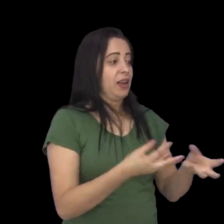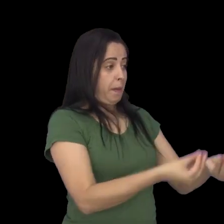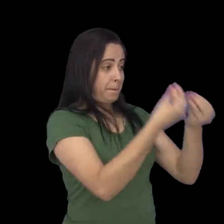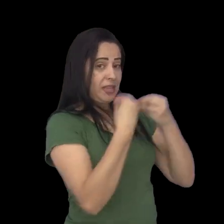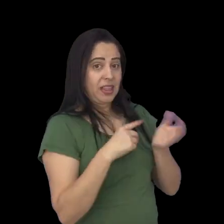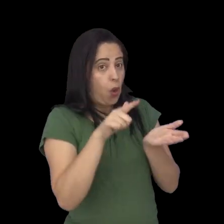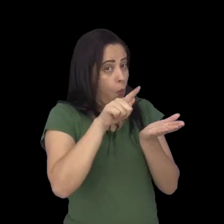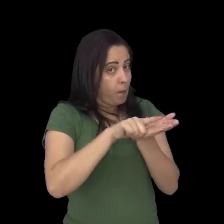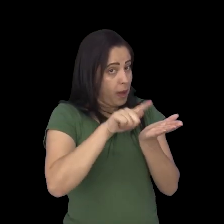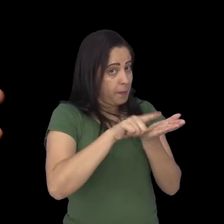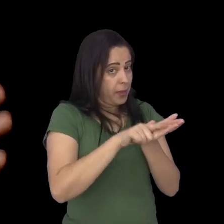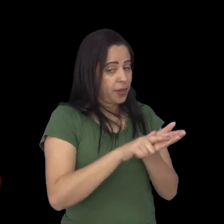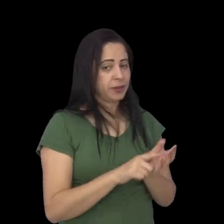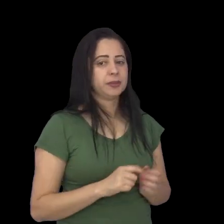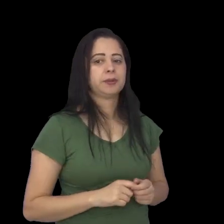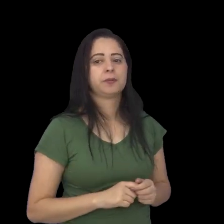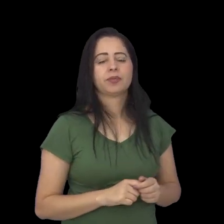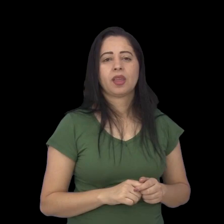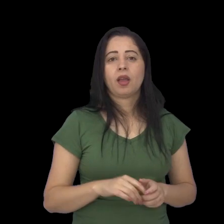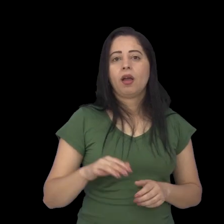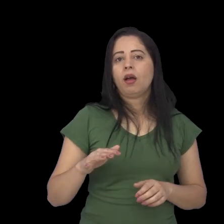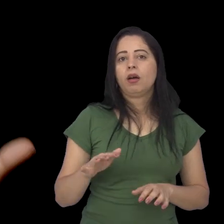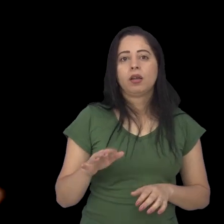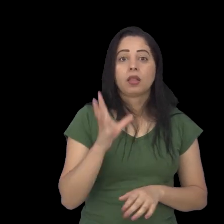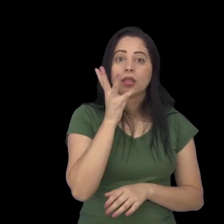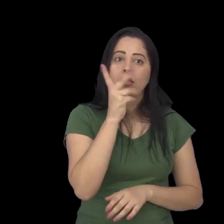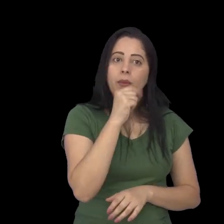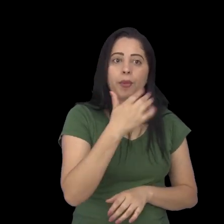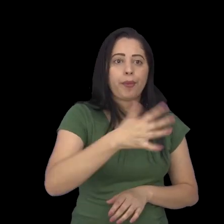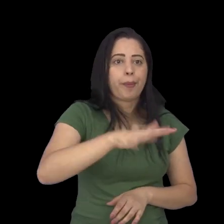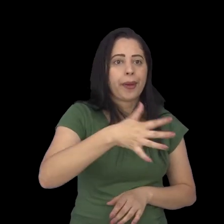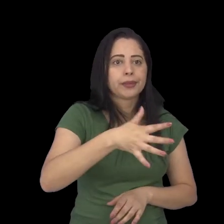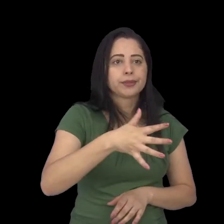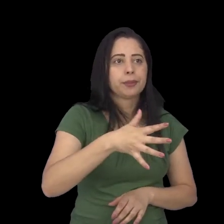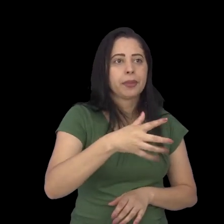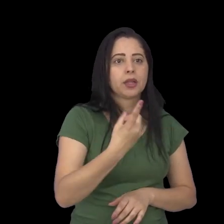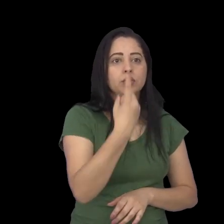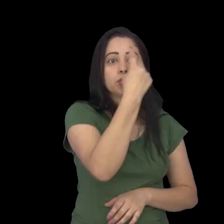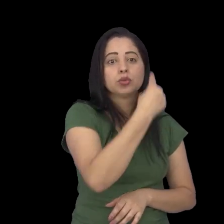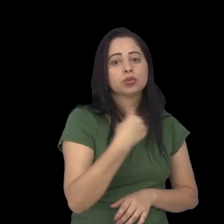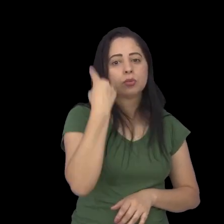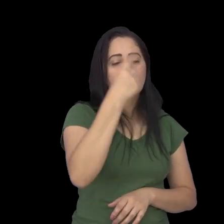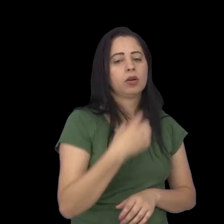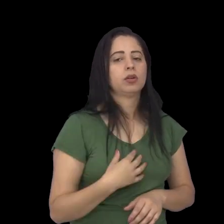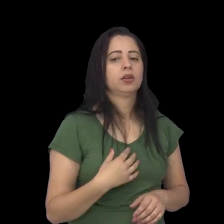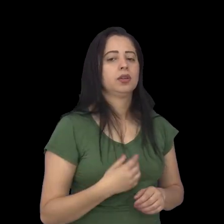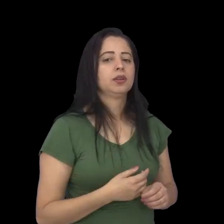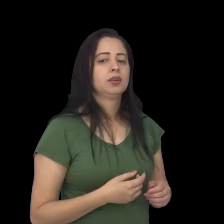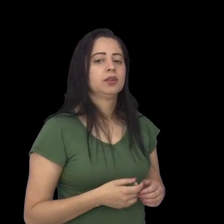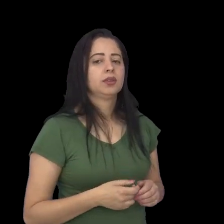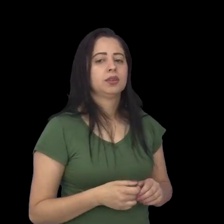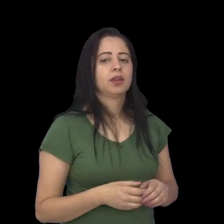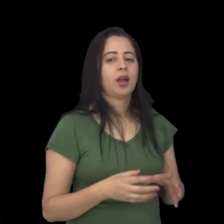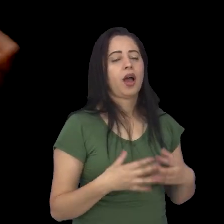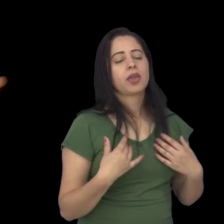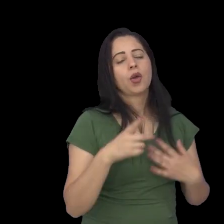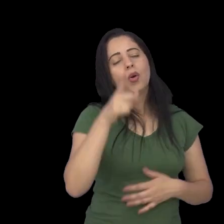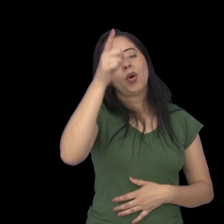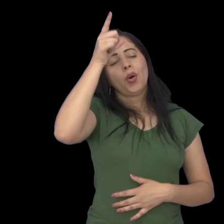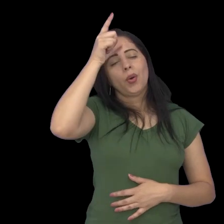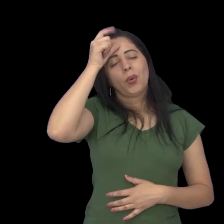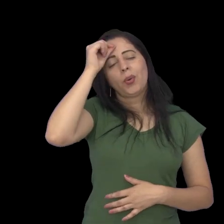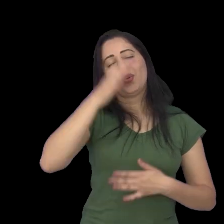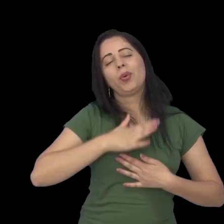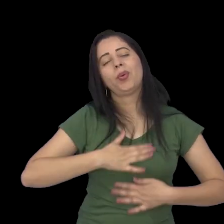lá. Acho que essa saga deve ter durado mais de 1 hora. Aí quando eu cheguei lá no trailer do Cadu, eu já estava assim, um misto de